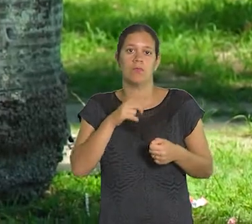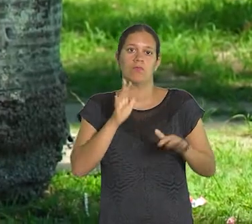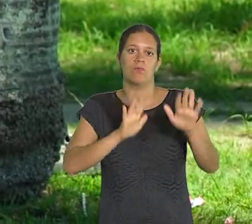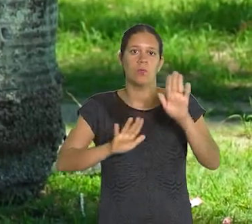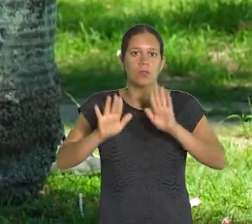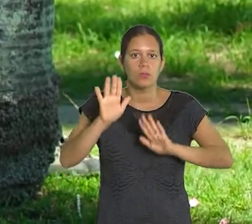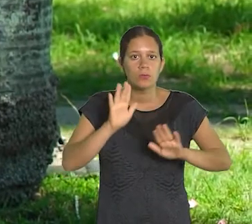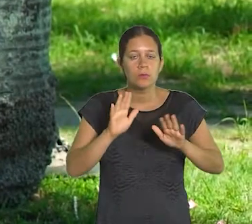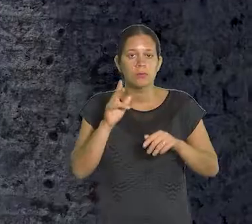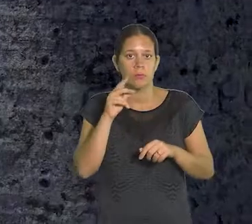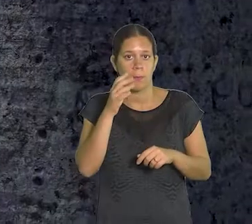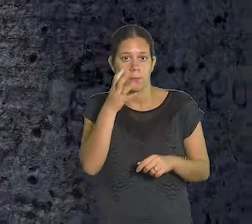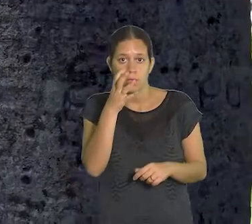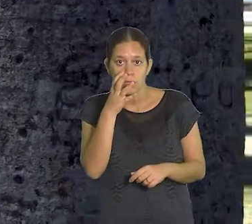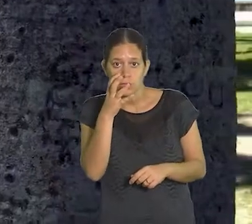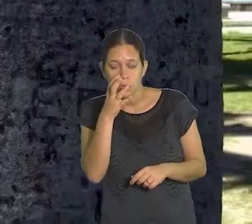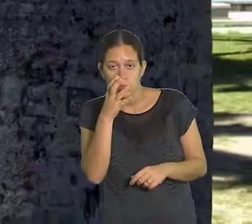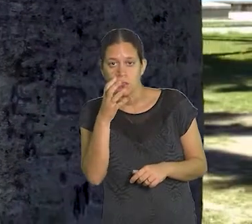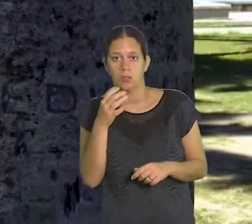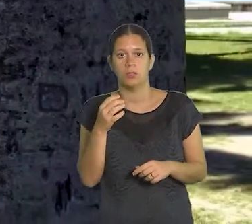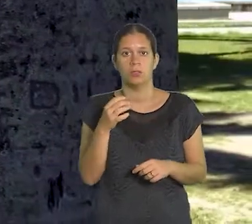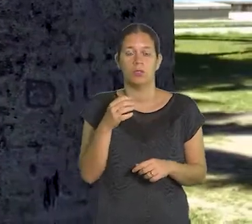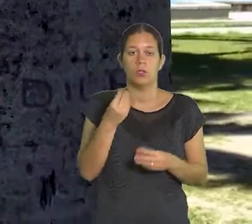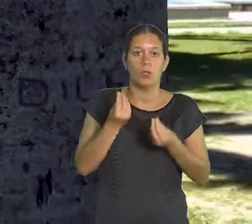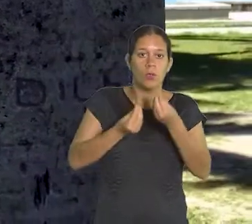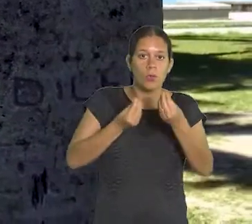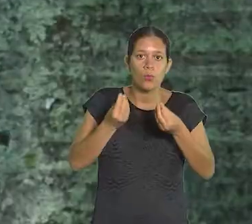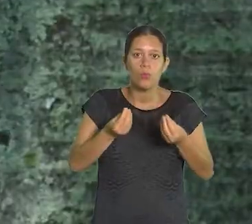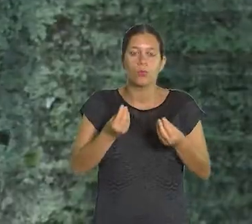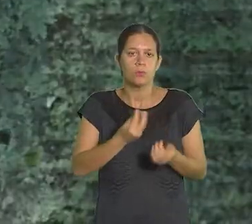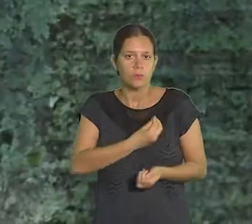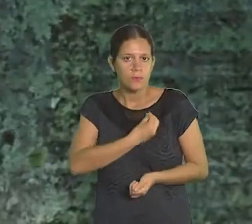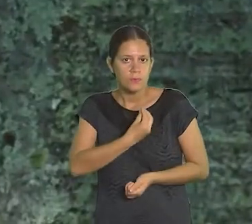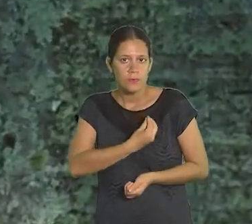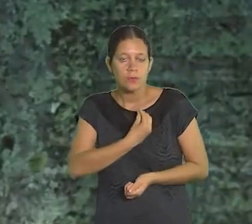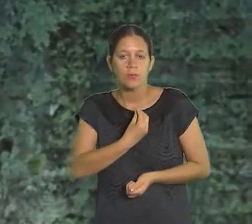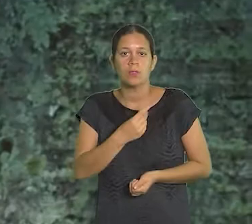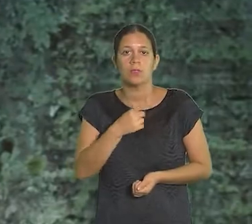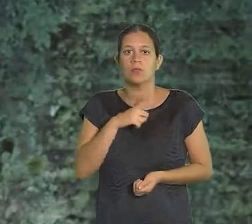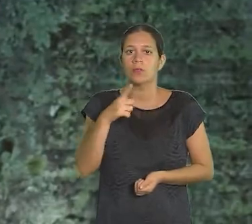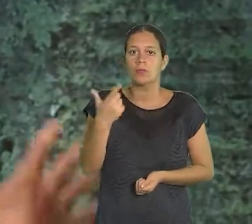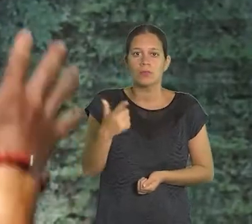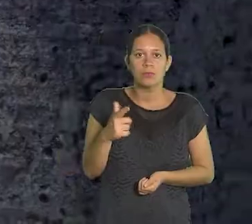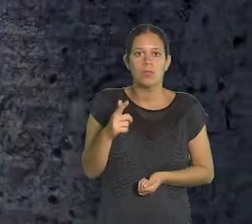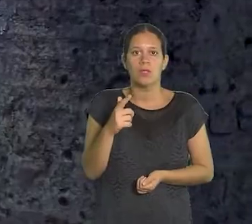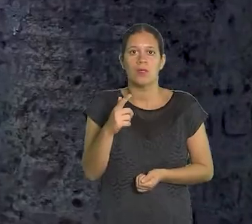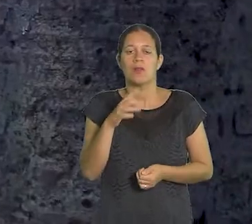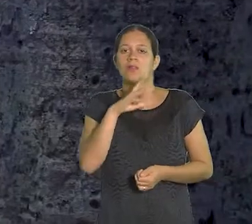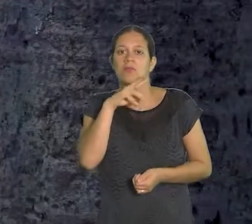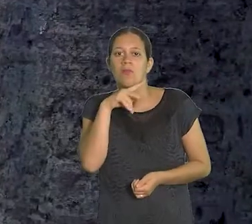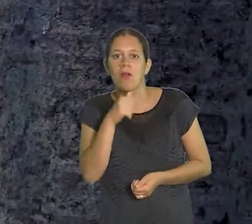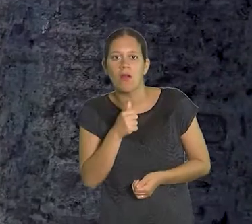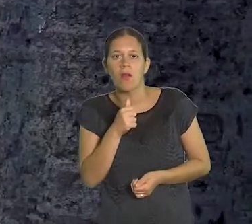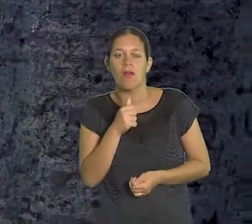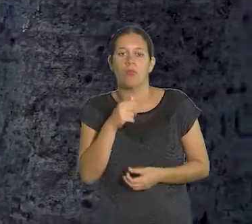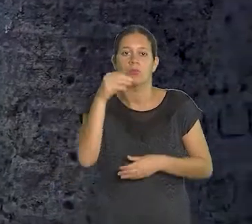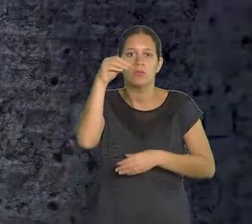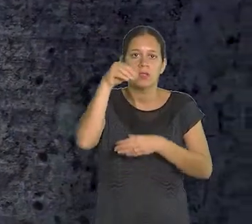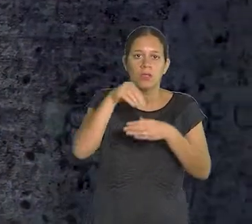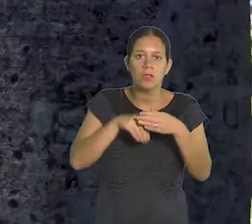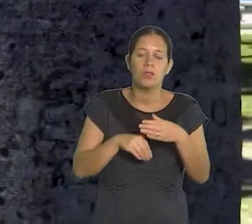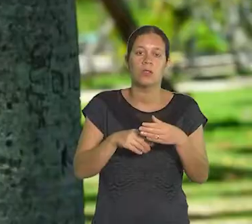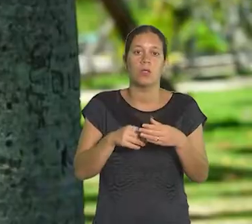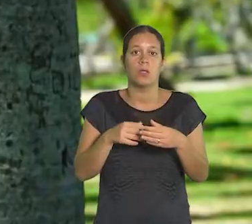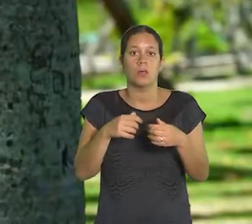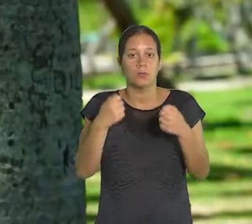gente precisa tomar alguns cuidados. A gente precisa prestar atenção no diâmetro da árvore e para ver se a árvore continua viva e se a gente não tem nenhum ninho ou nenhum animal